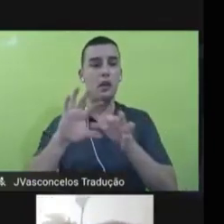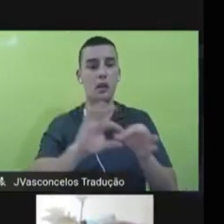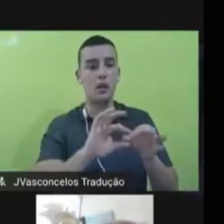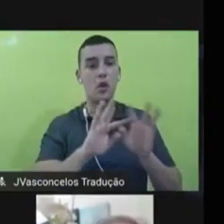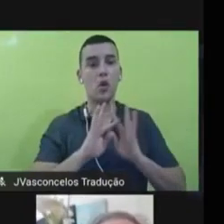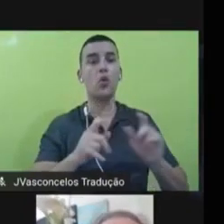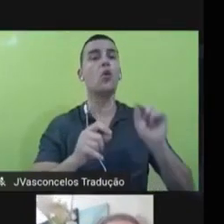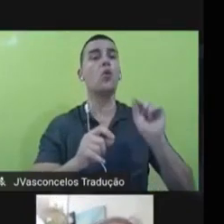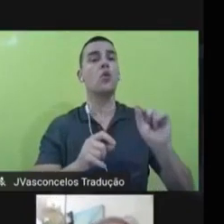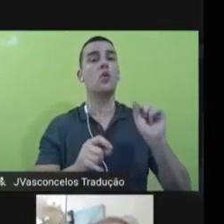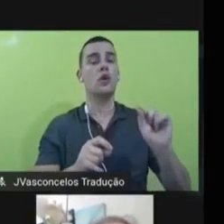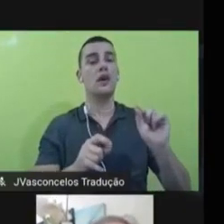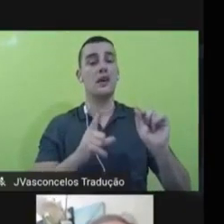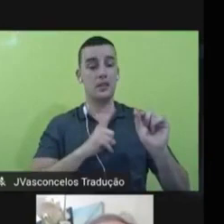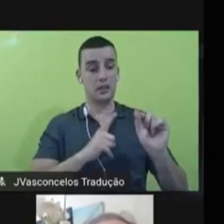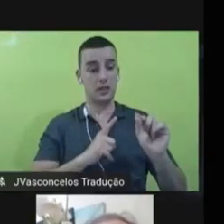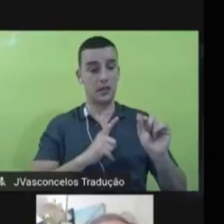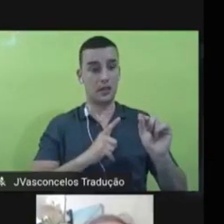para além